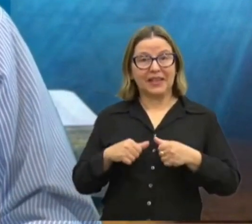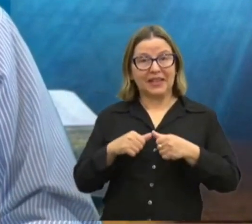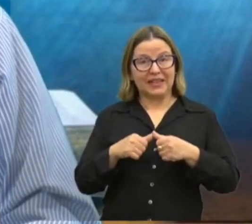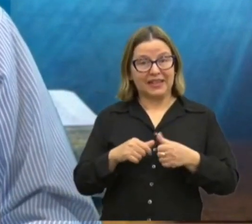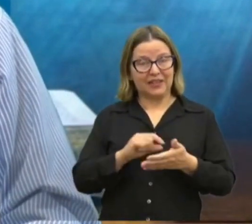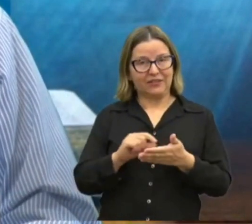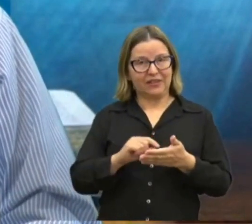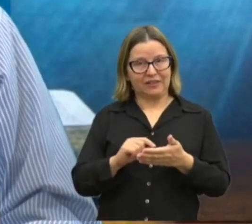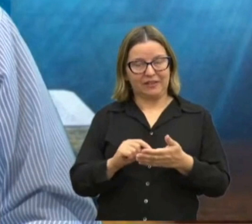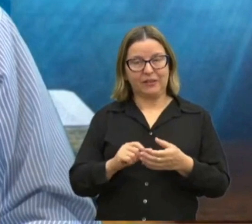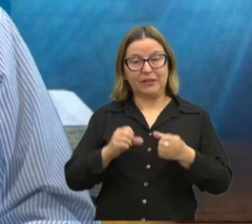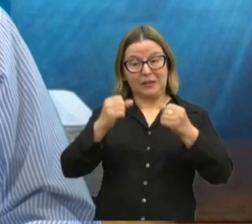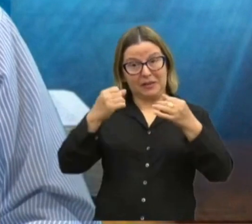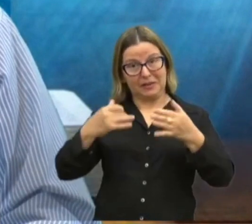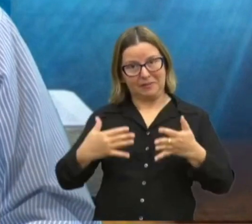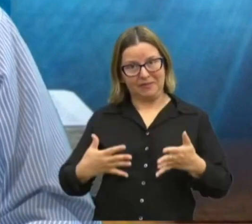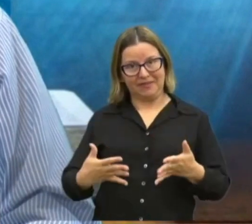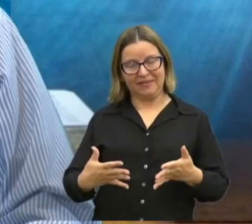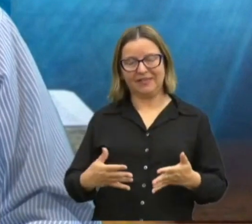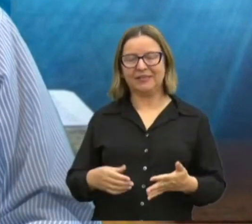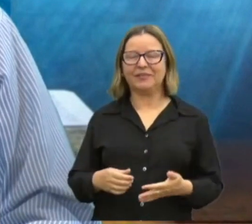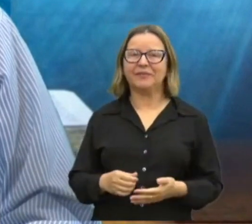versículos anteriores. Né?